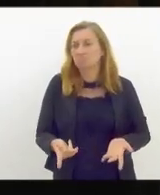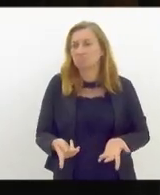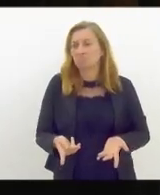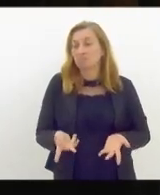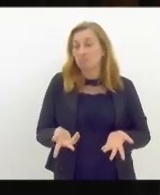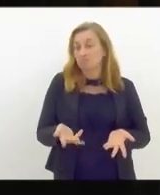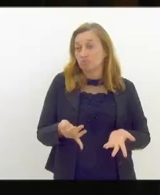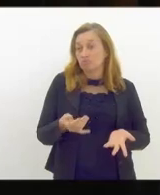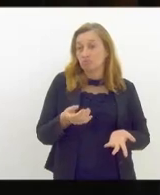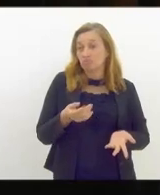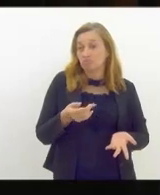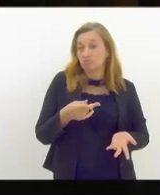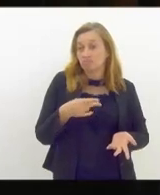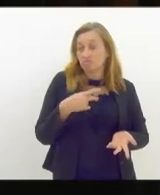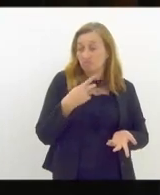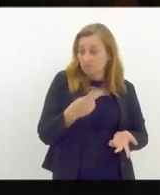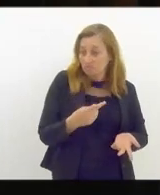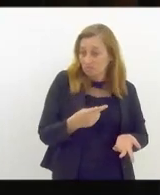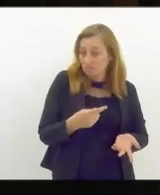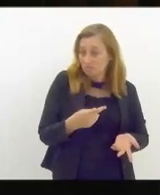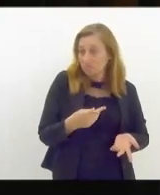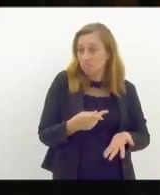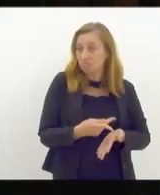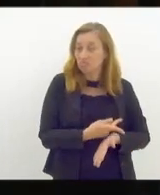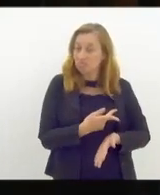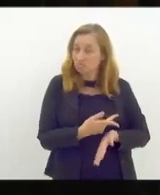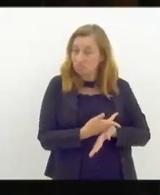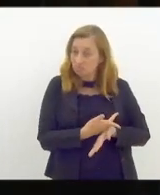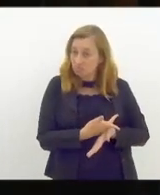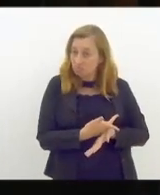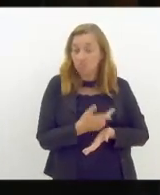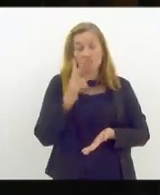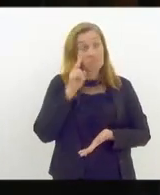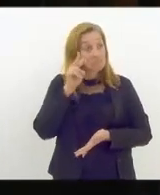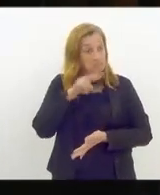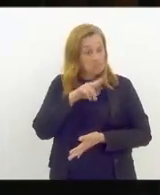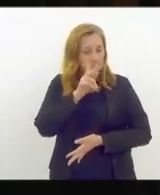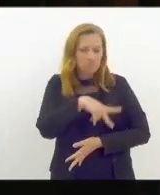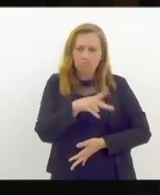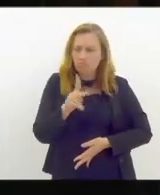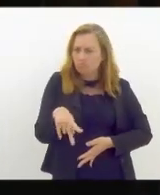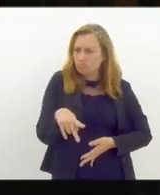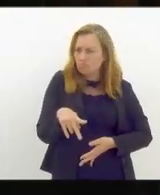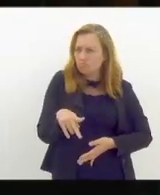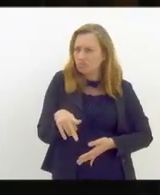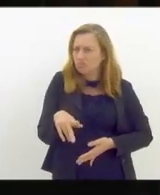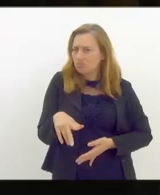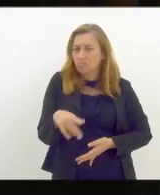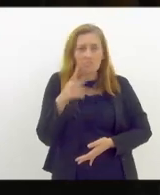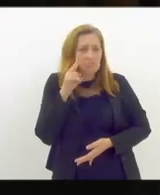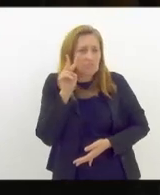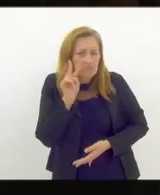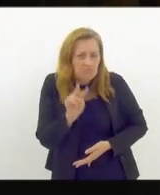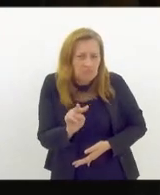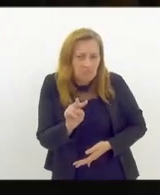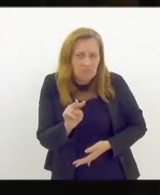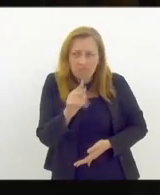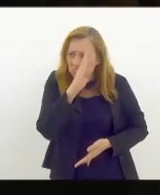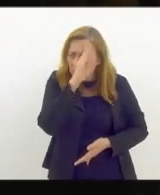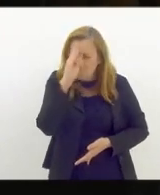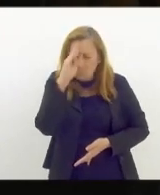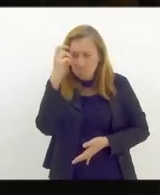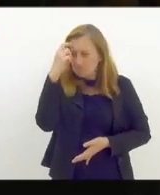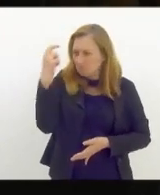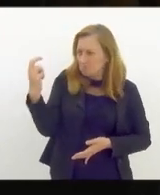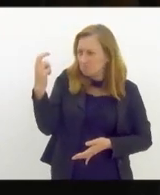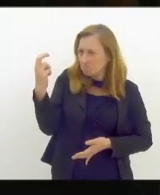a sua forma perversa, inclusive de olhar professores e professoras, olhar acadêmicos e